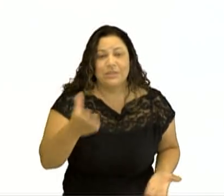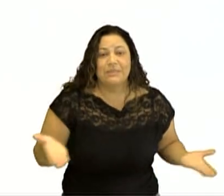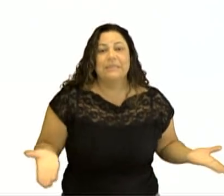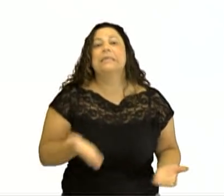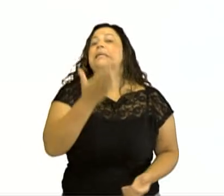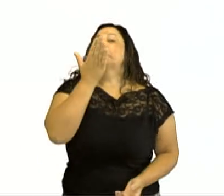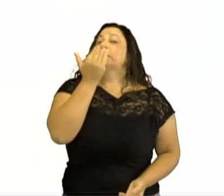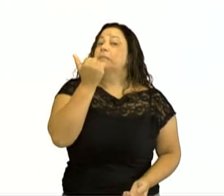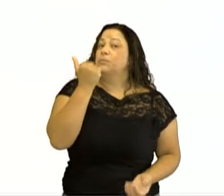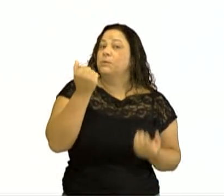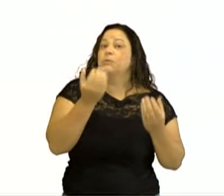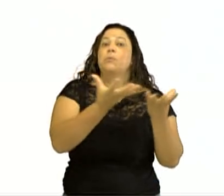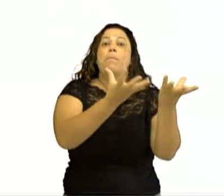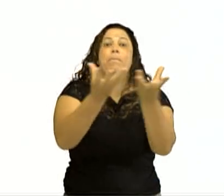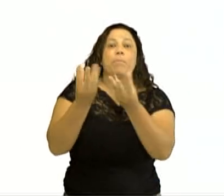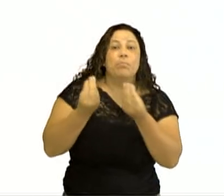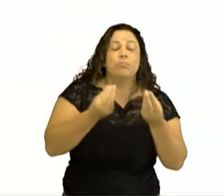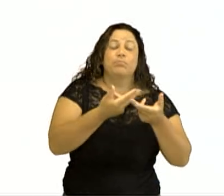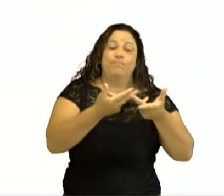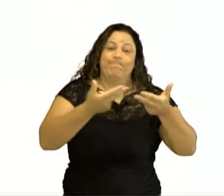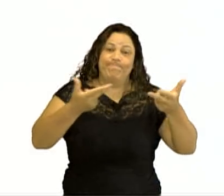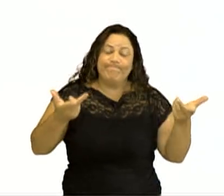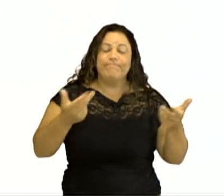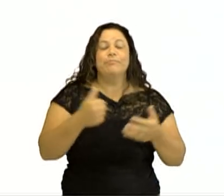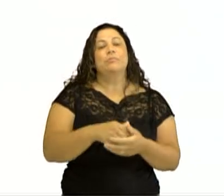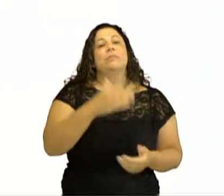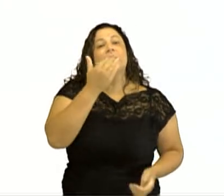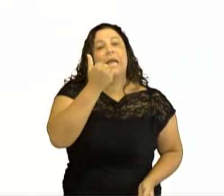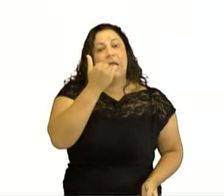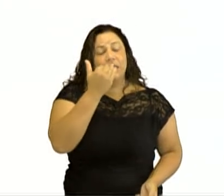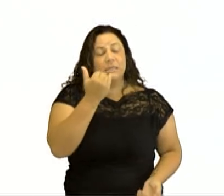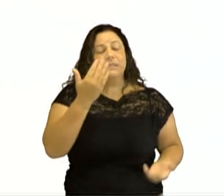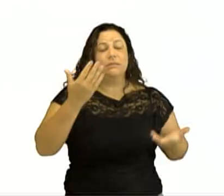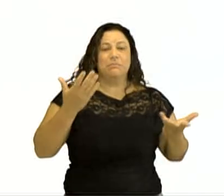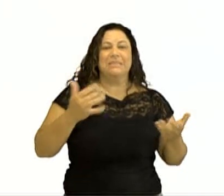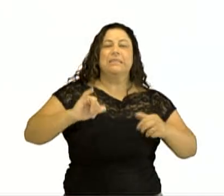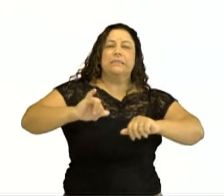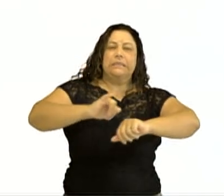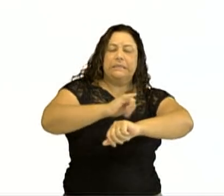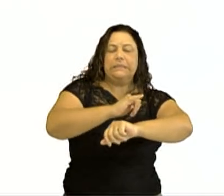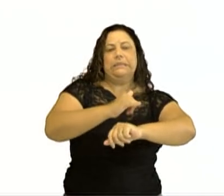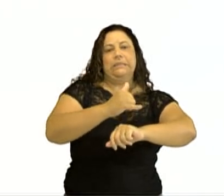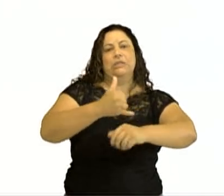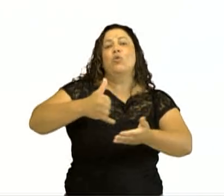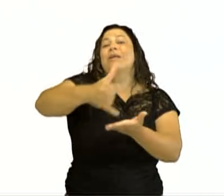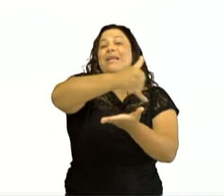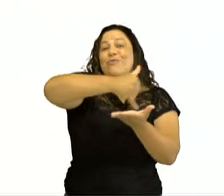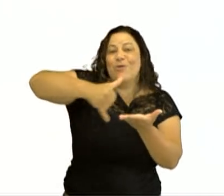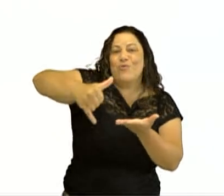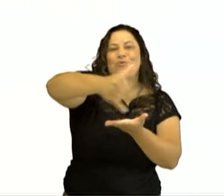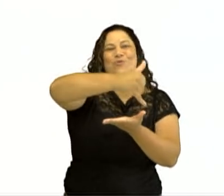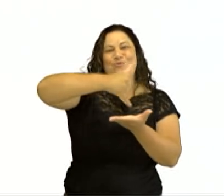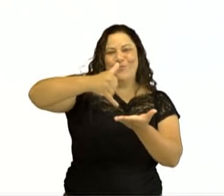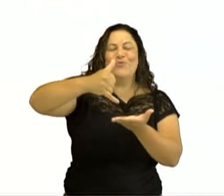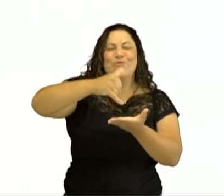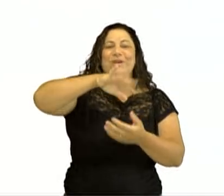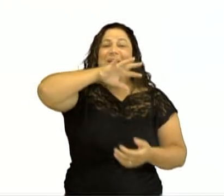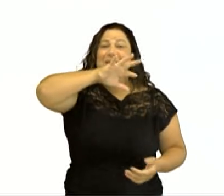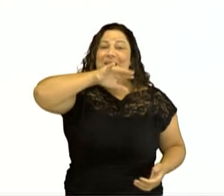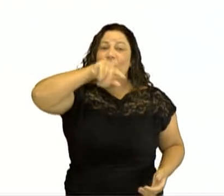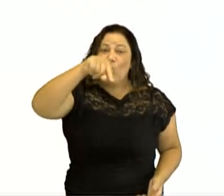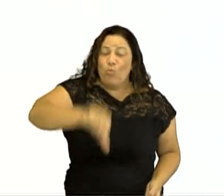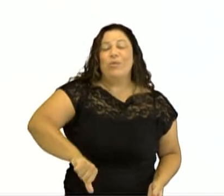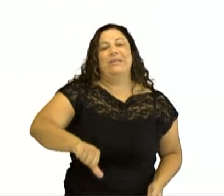quantidade de alimentos que acabam tendo uma grande quantidade de gordura e uma gordura ruim, chamada